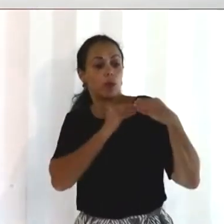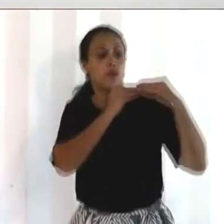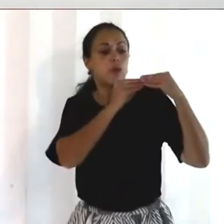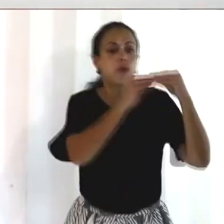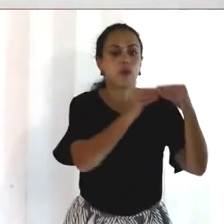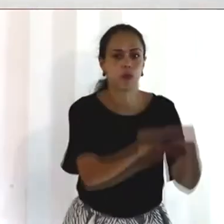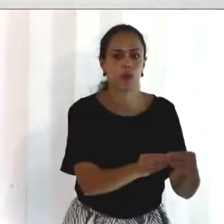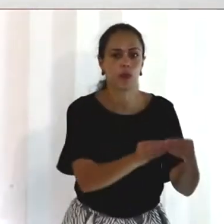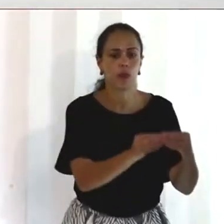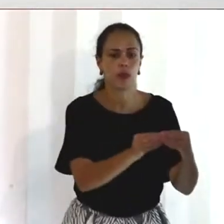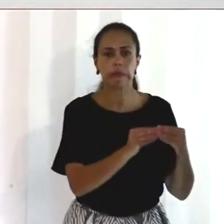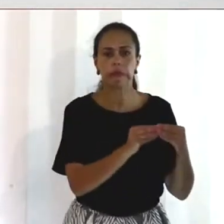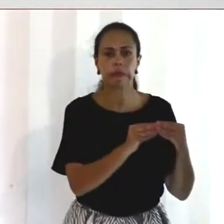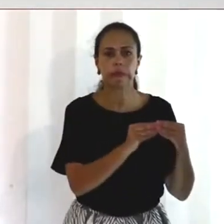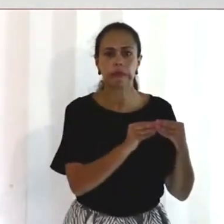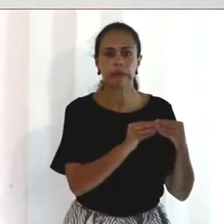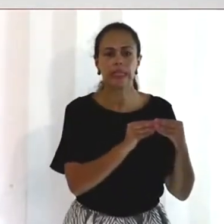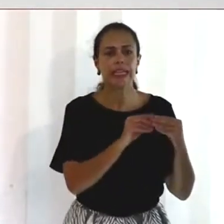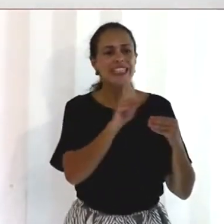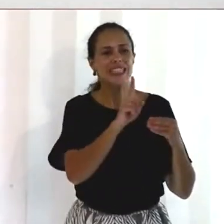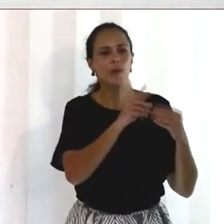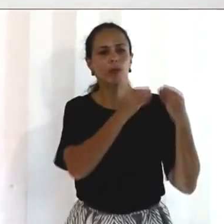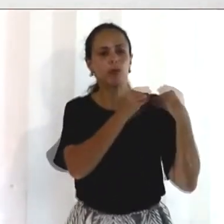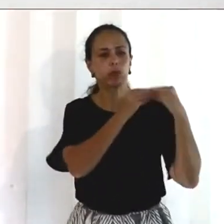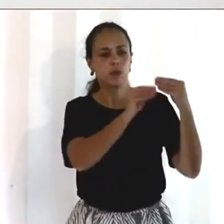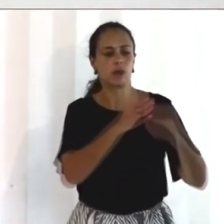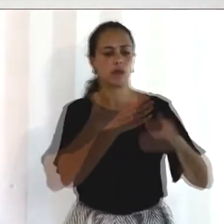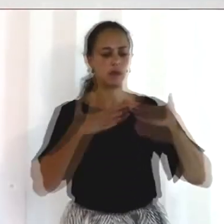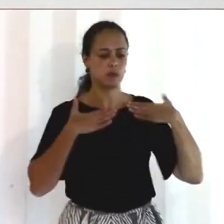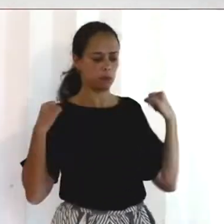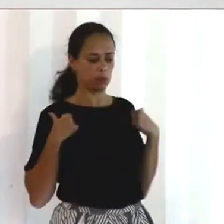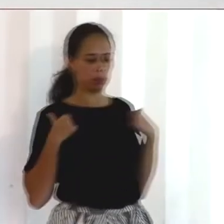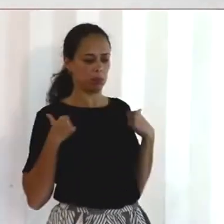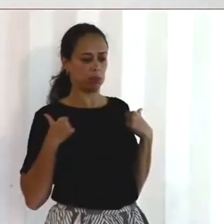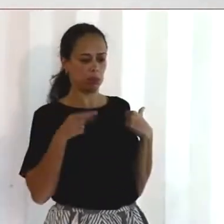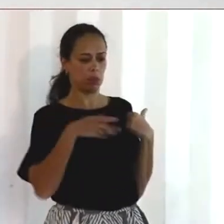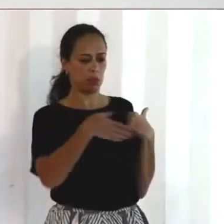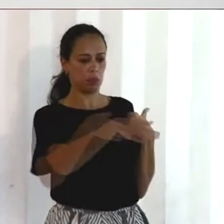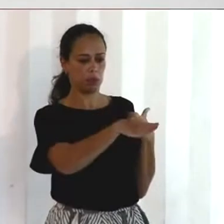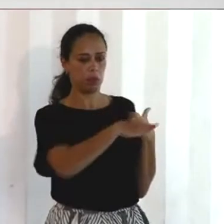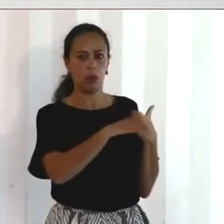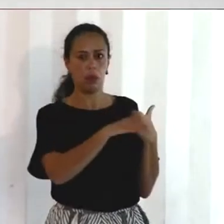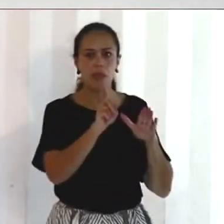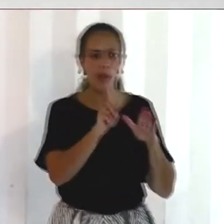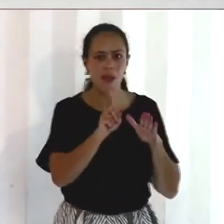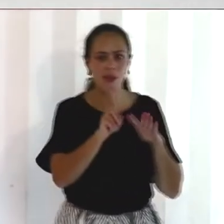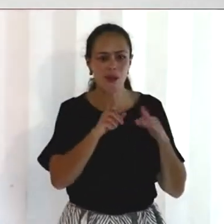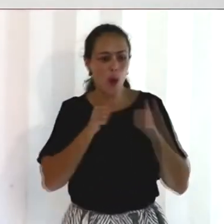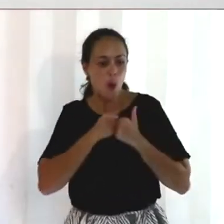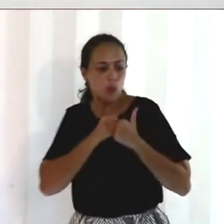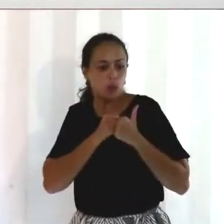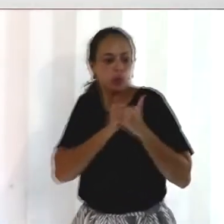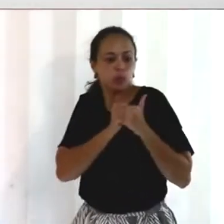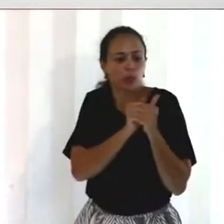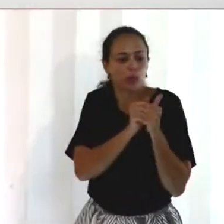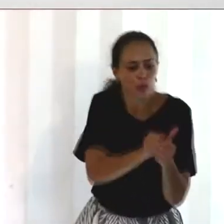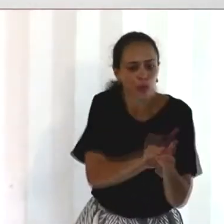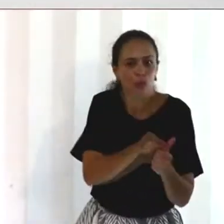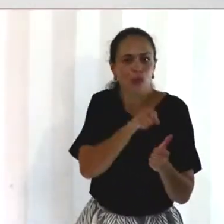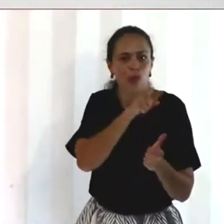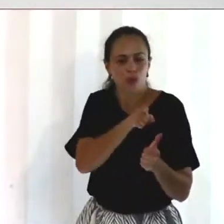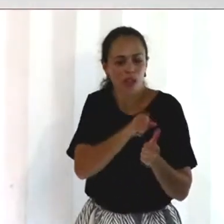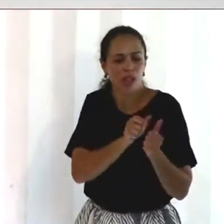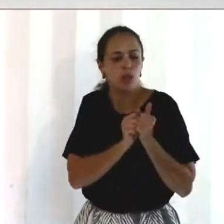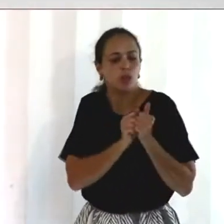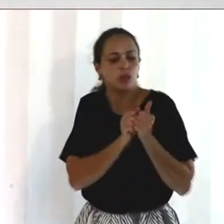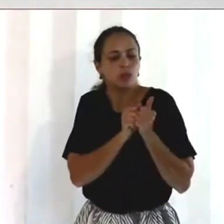é que ele passa, ele divide, ele diz, toma, vai como filho meu, leva o meu nome, anda